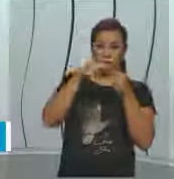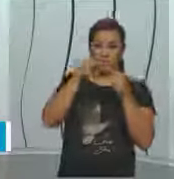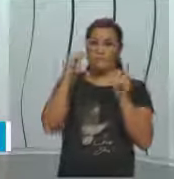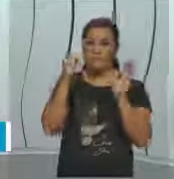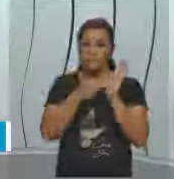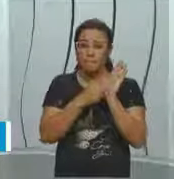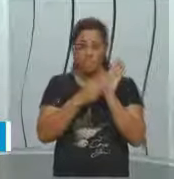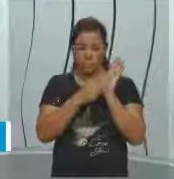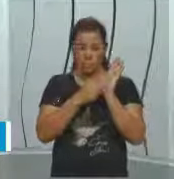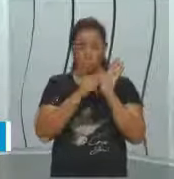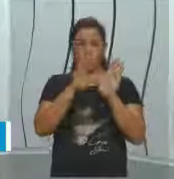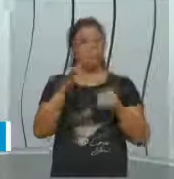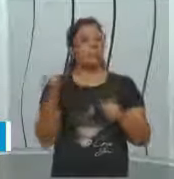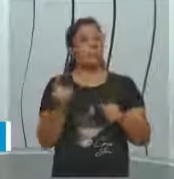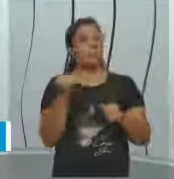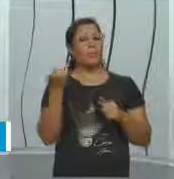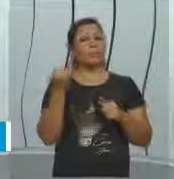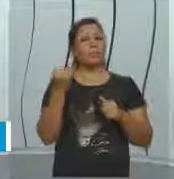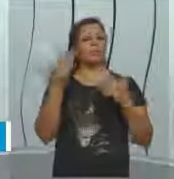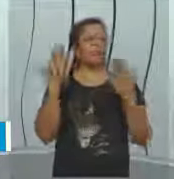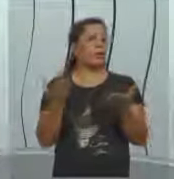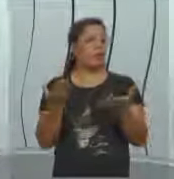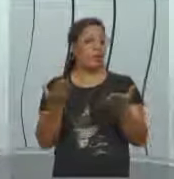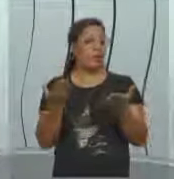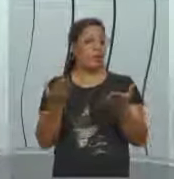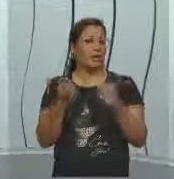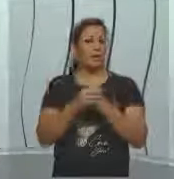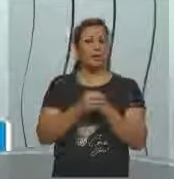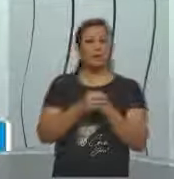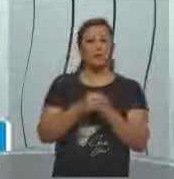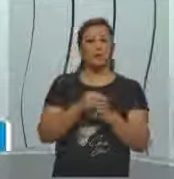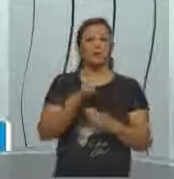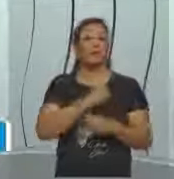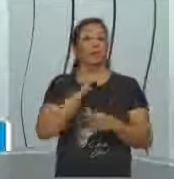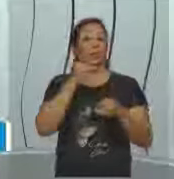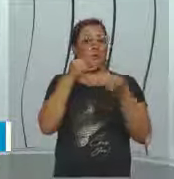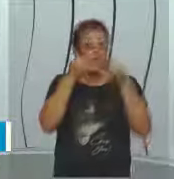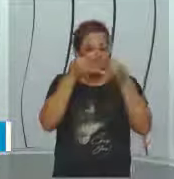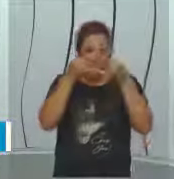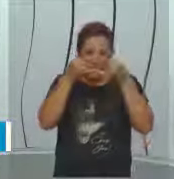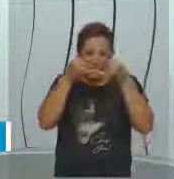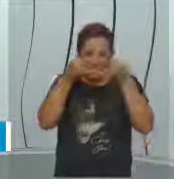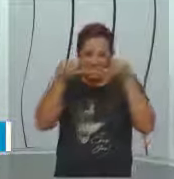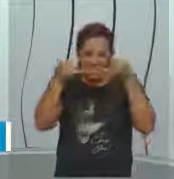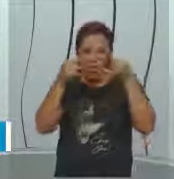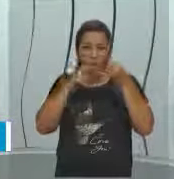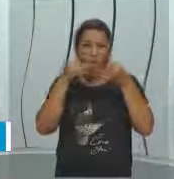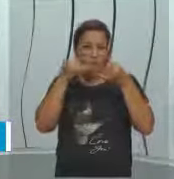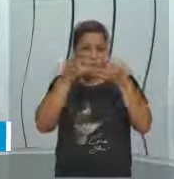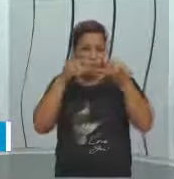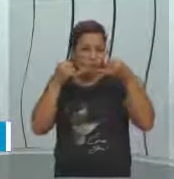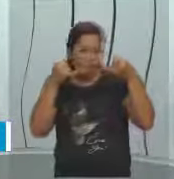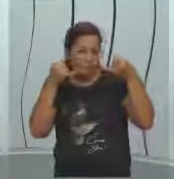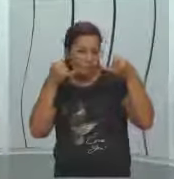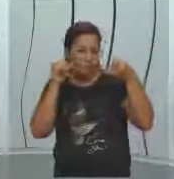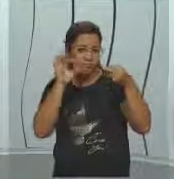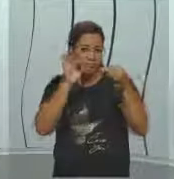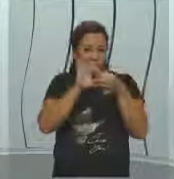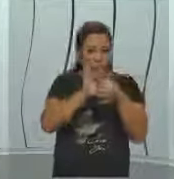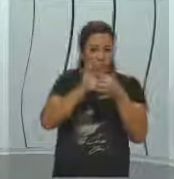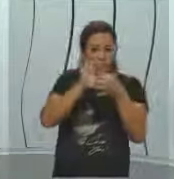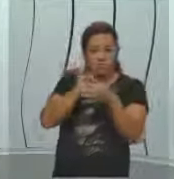menos importante dos elementos, é a presença dos fios que vão fazer a conexão entre esses